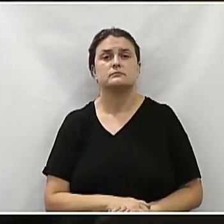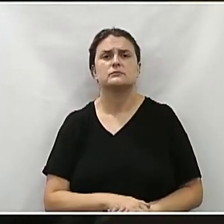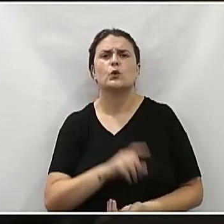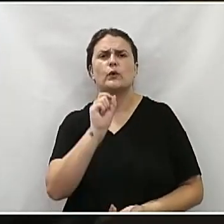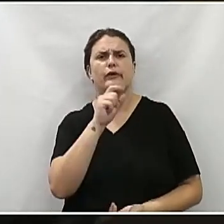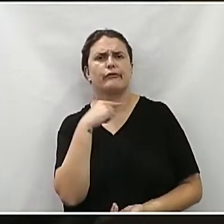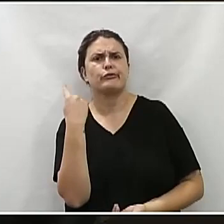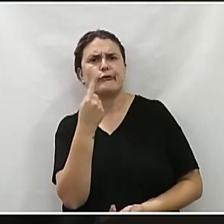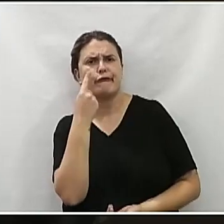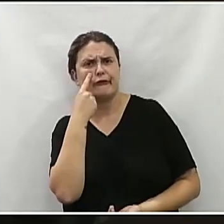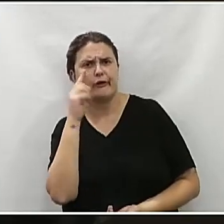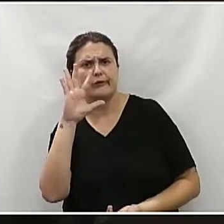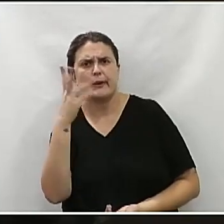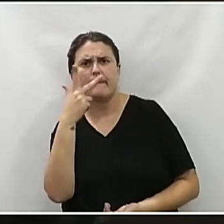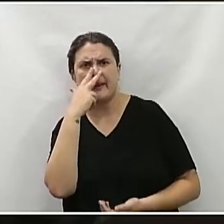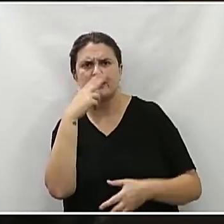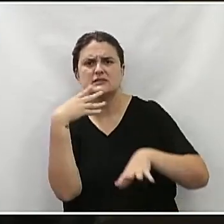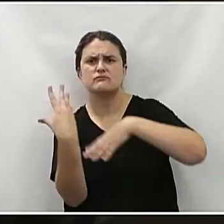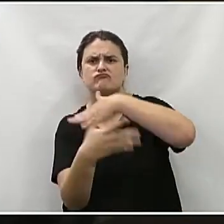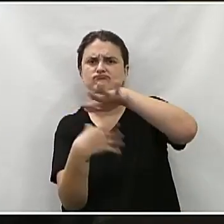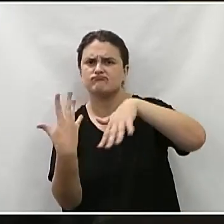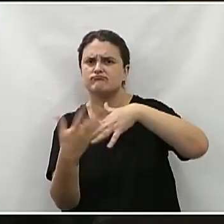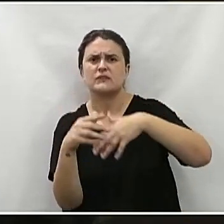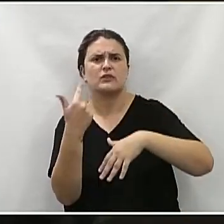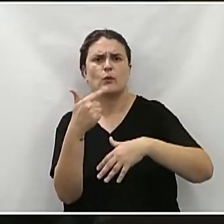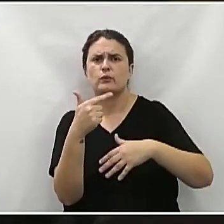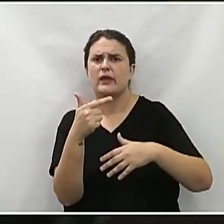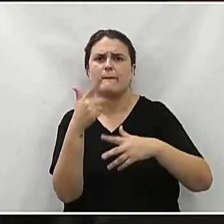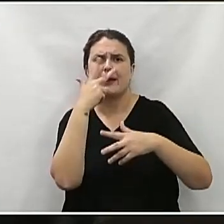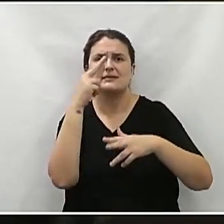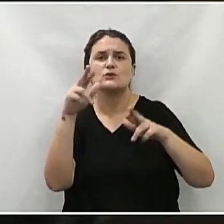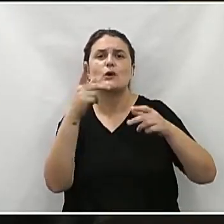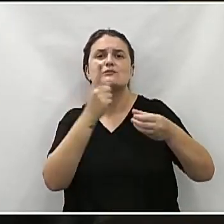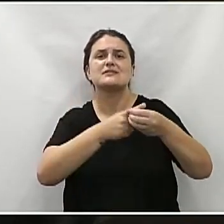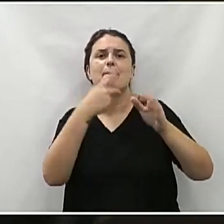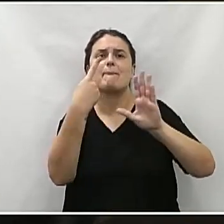O que nós estamos acontecendo aí é uma verdadeira bagunça, como nós estamos igual ao Paraguai.